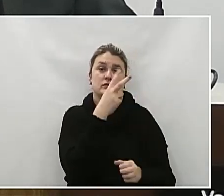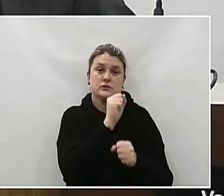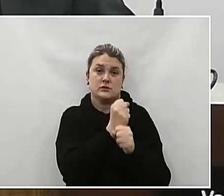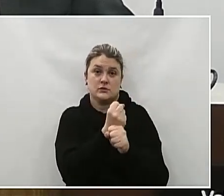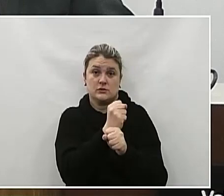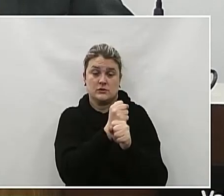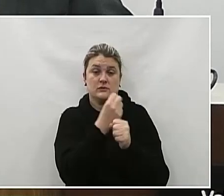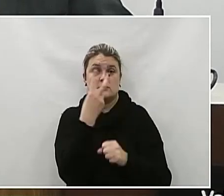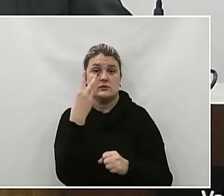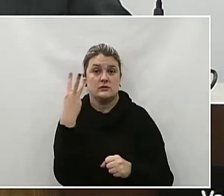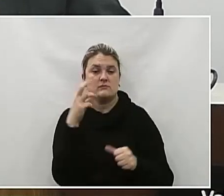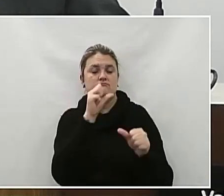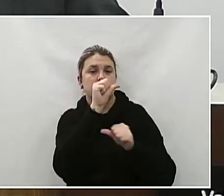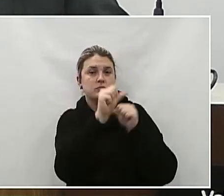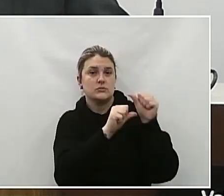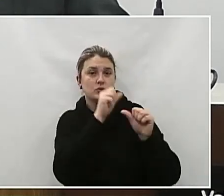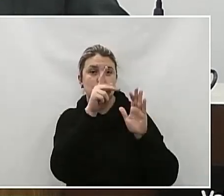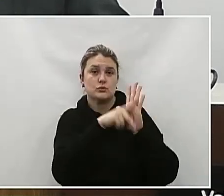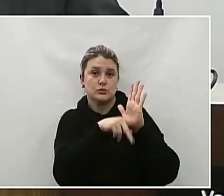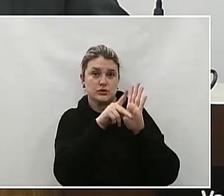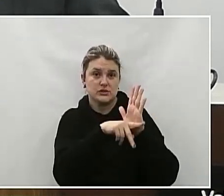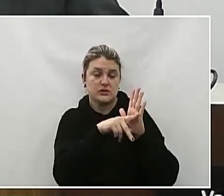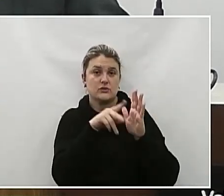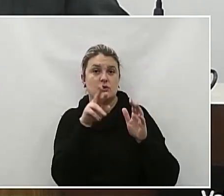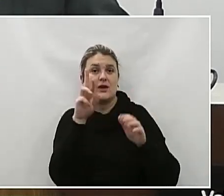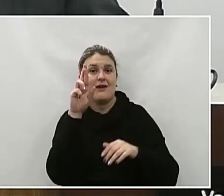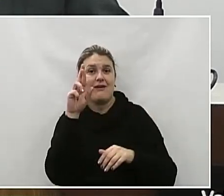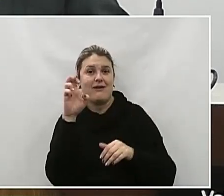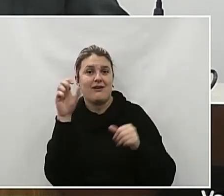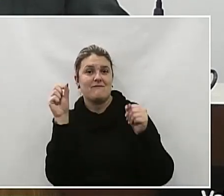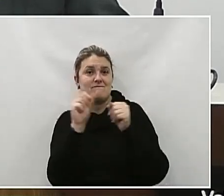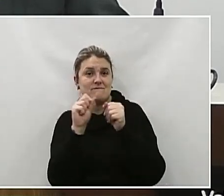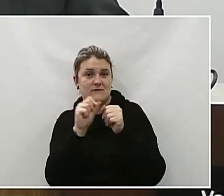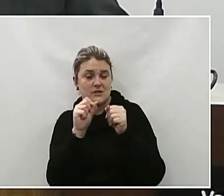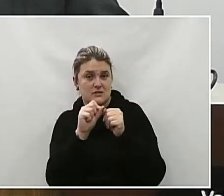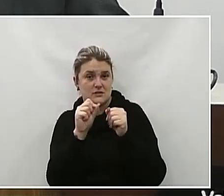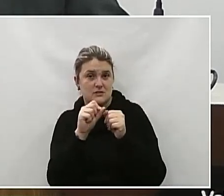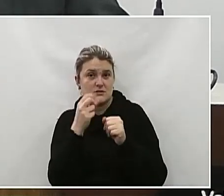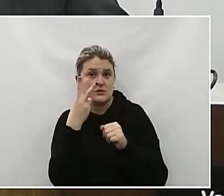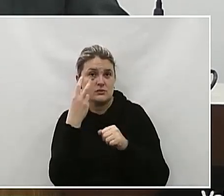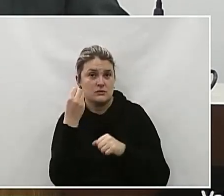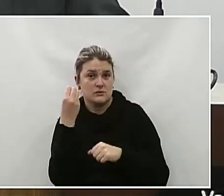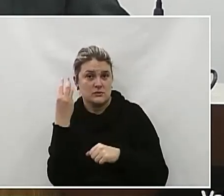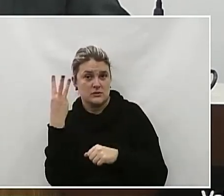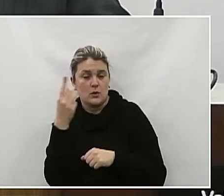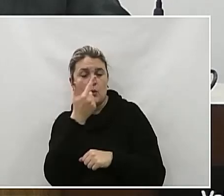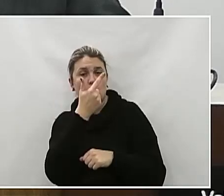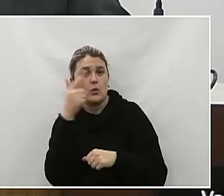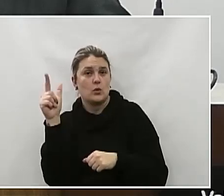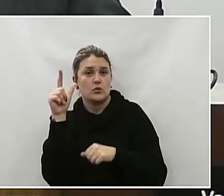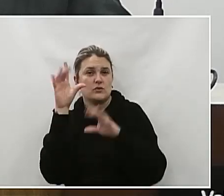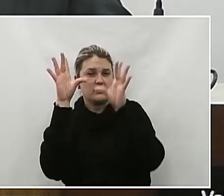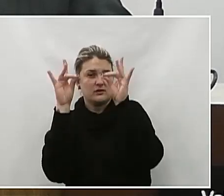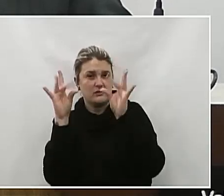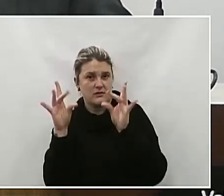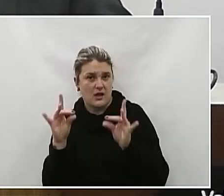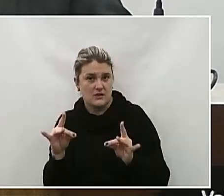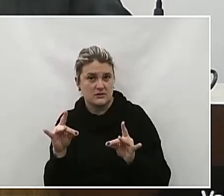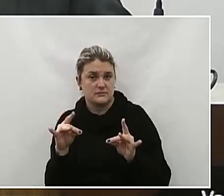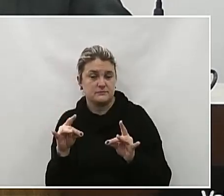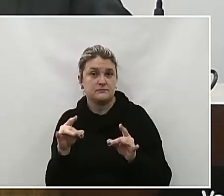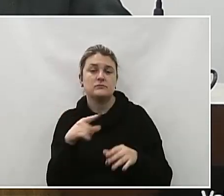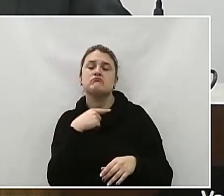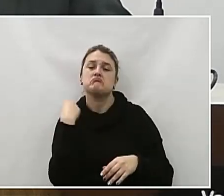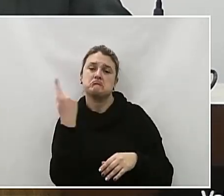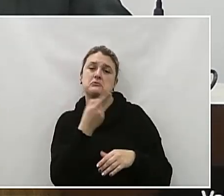2023 Que altera O programa de recuperação Fiscal de união da vitória Refis 2023 E da outras providências Fundamentação